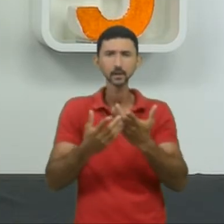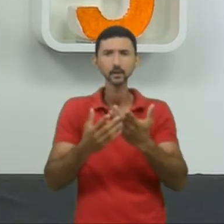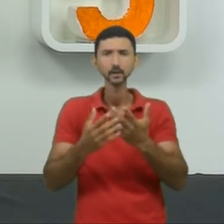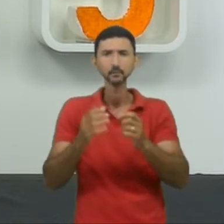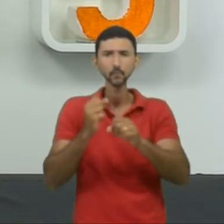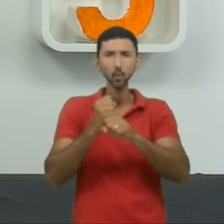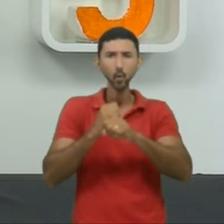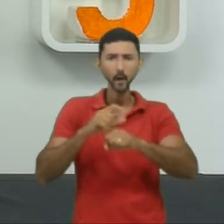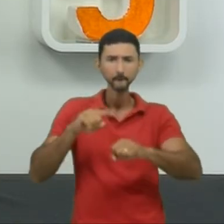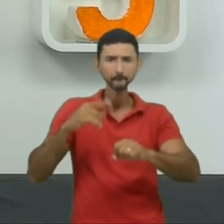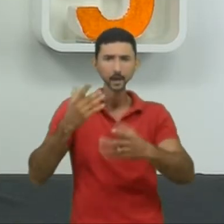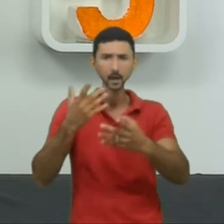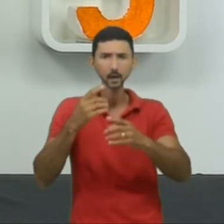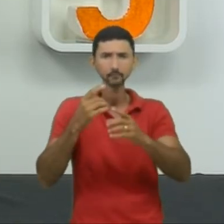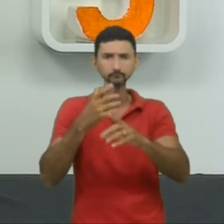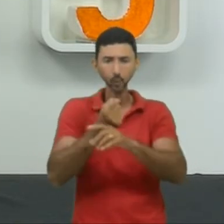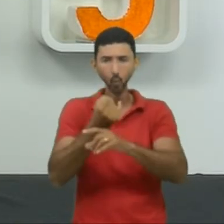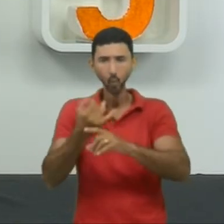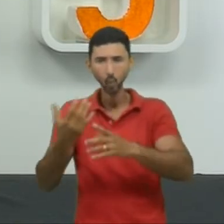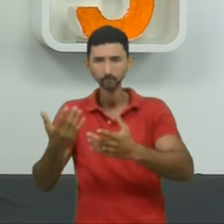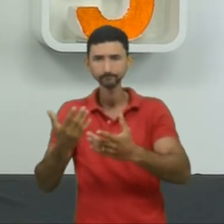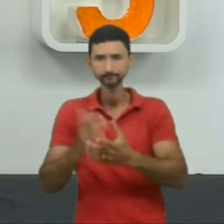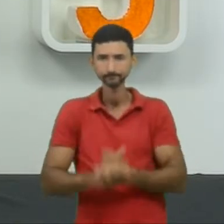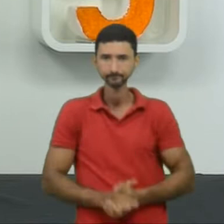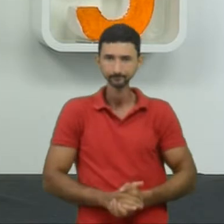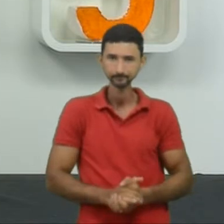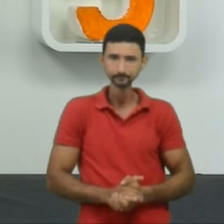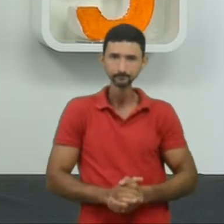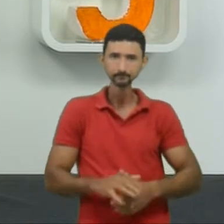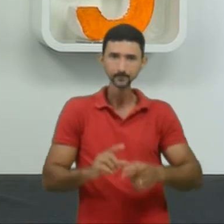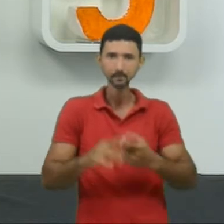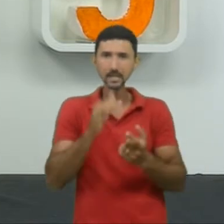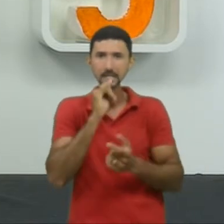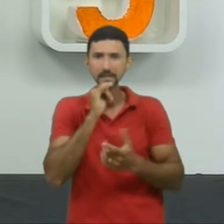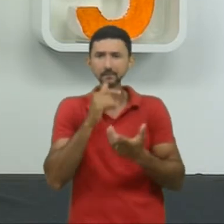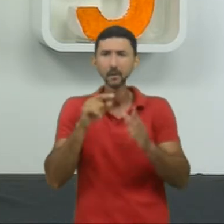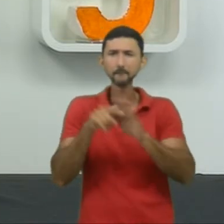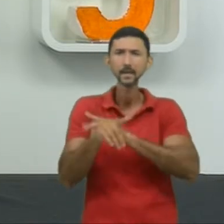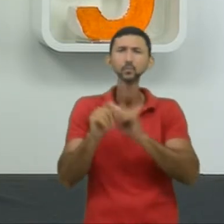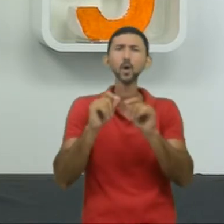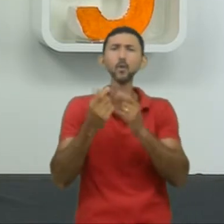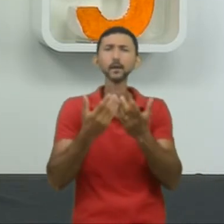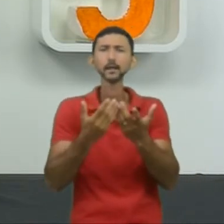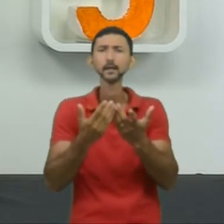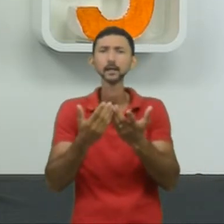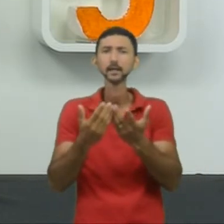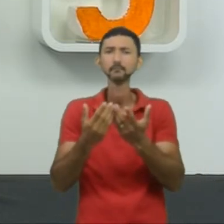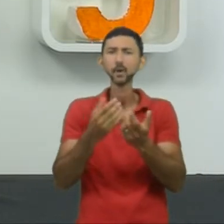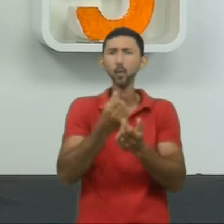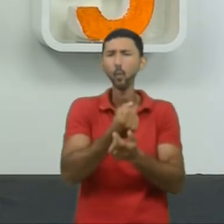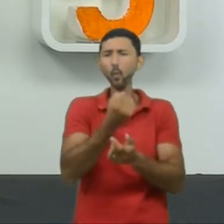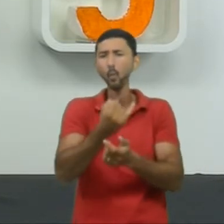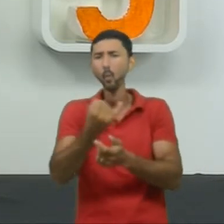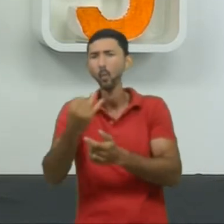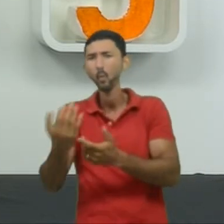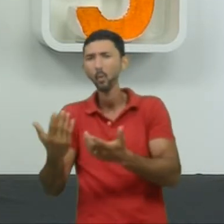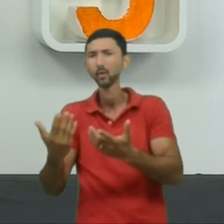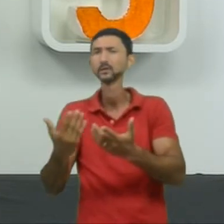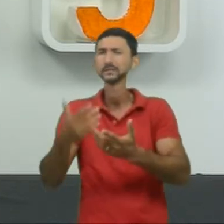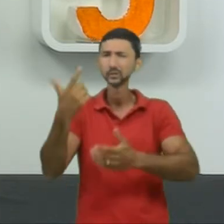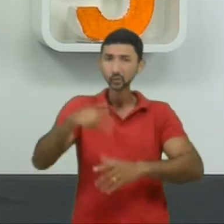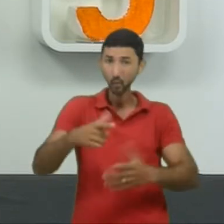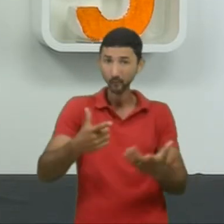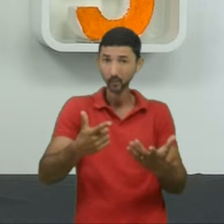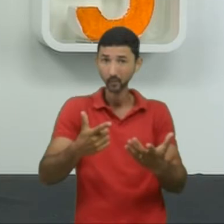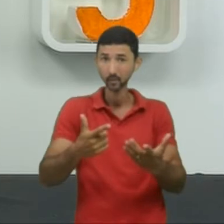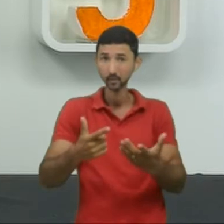de princípio fundamental da contagem. Então, você deve perguntar, poxa, a gente vai contar novamente? Sim, mas